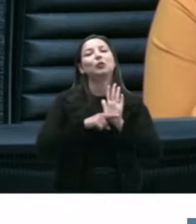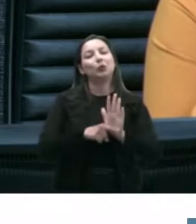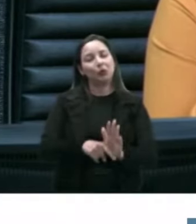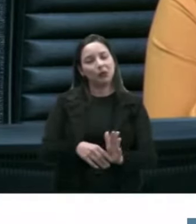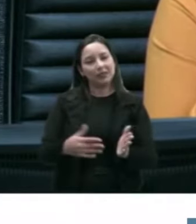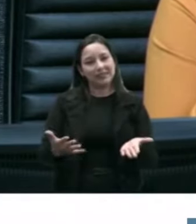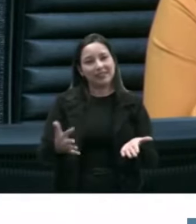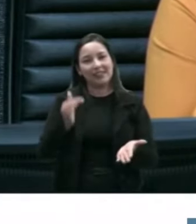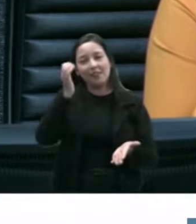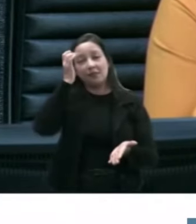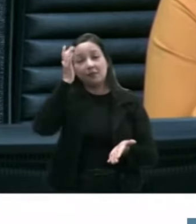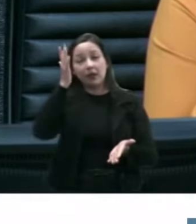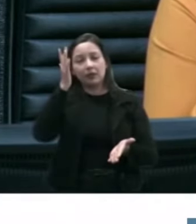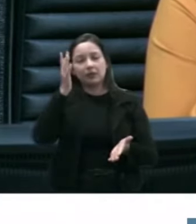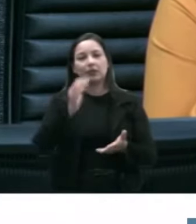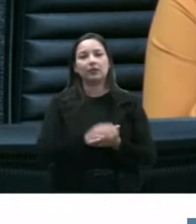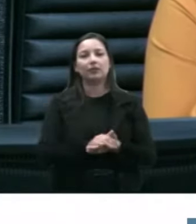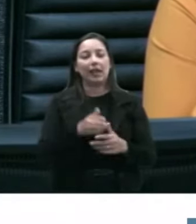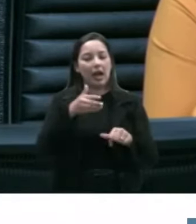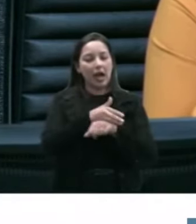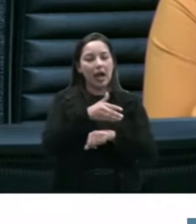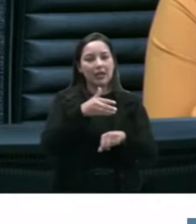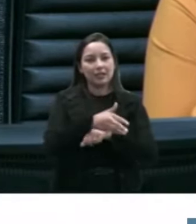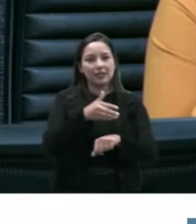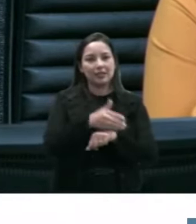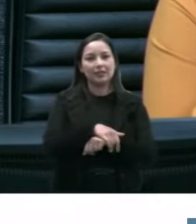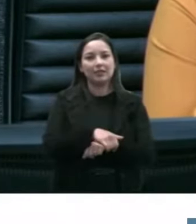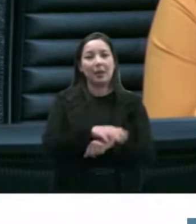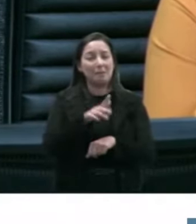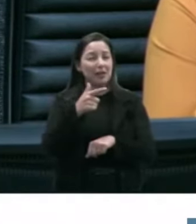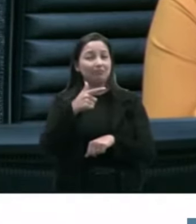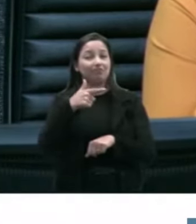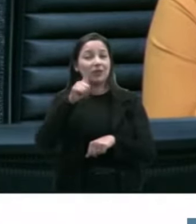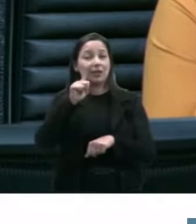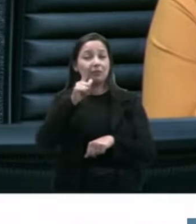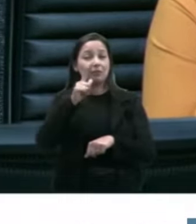com essas facilidades, a gente ainda estava com dificuldade de todos terem esse acesso.